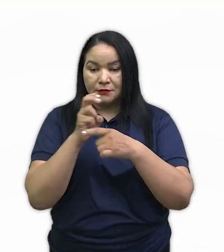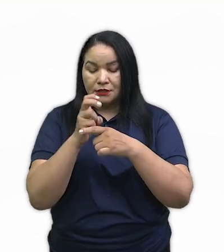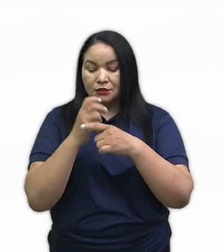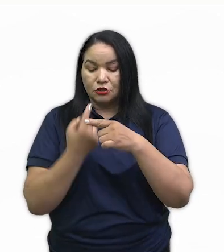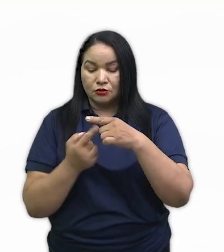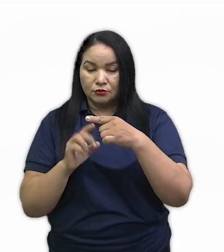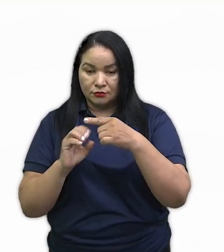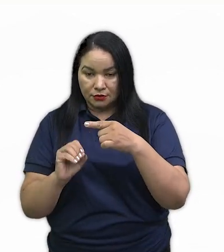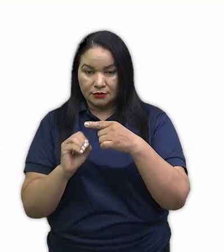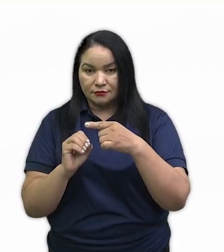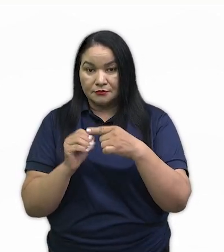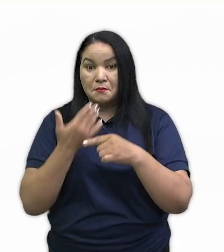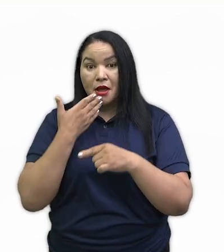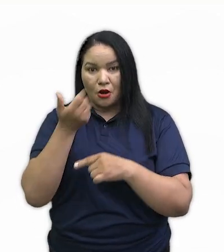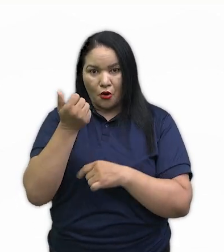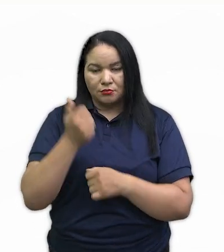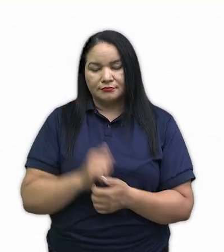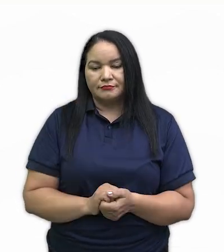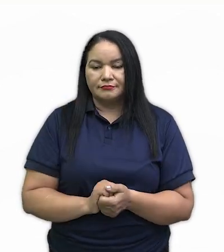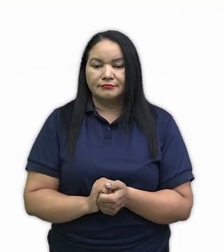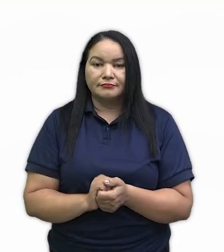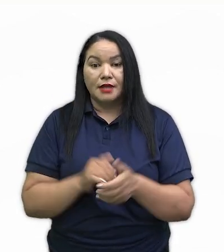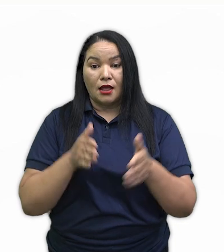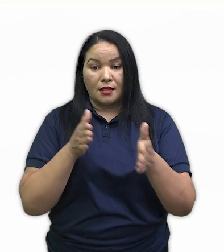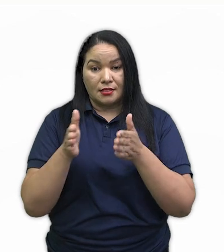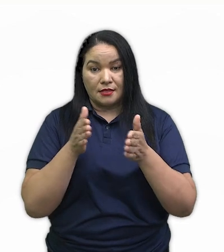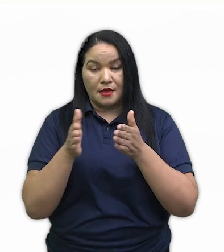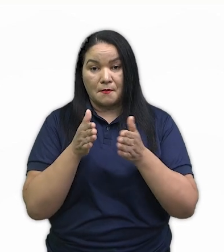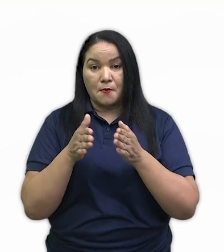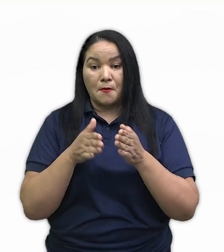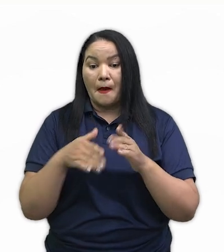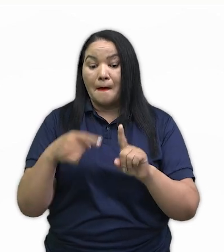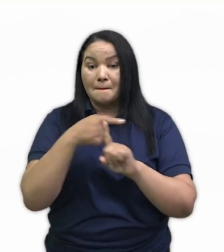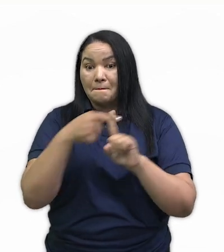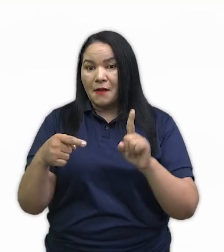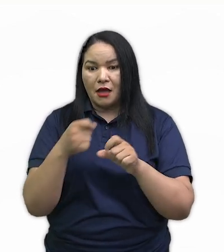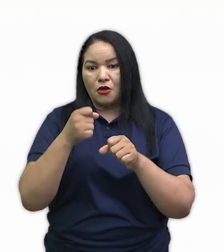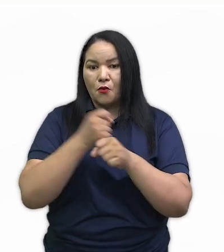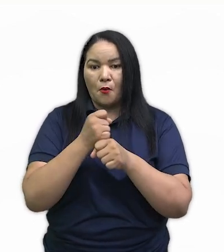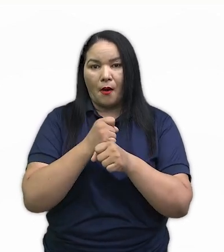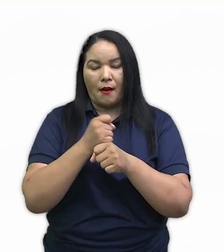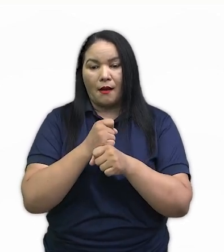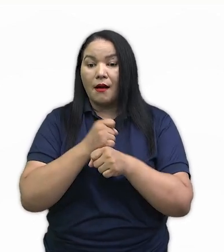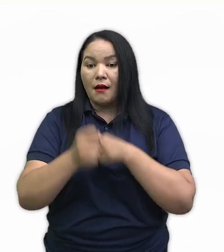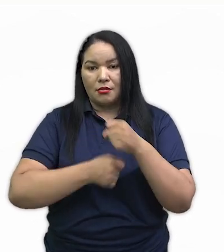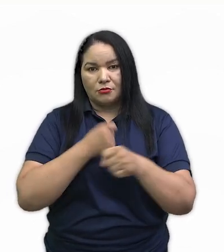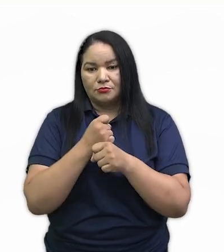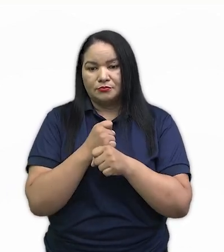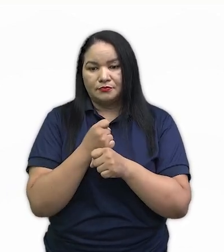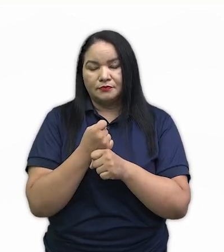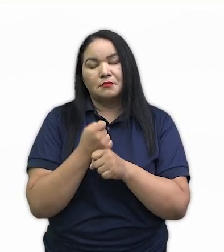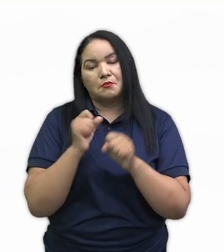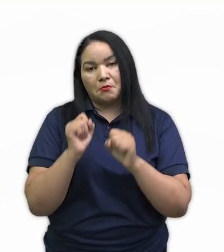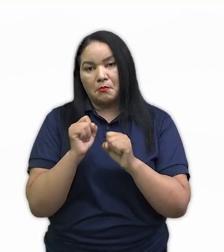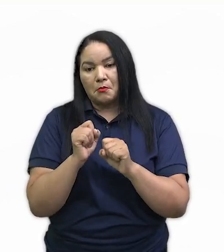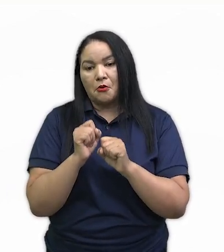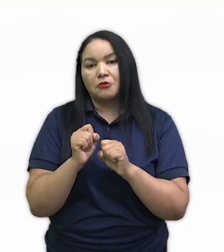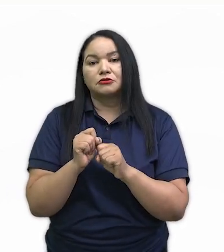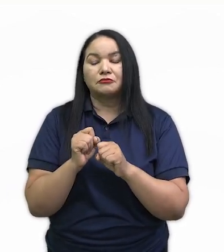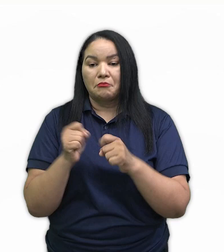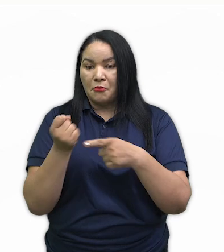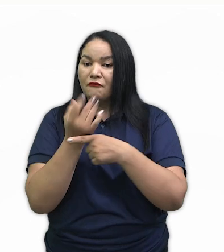100. Opa! O tempo é meio ano, 0,5. Você pode também escrever